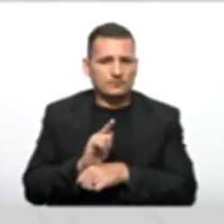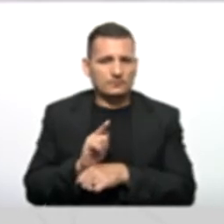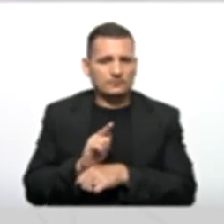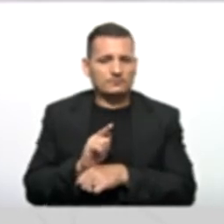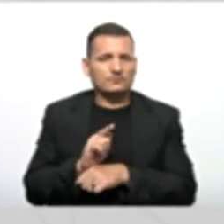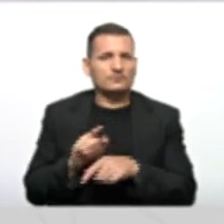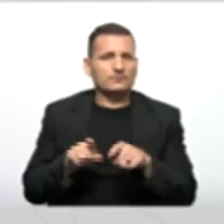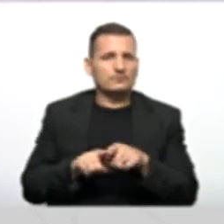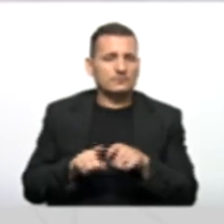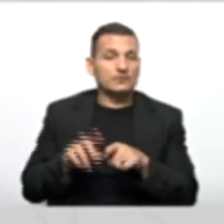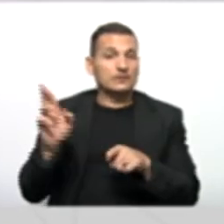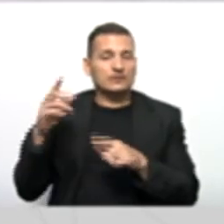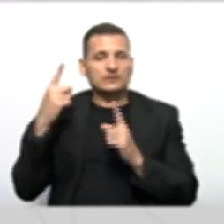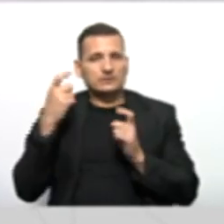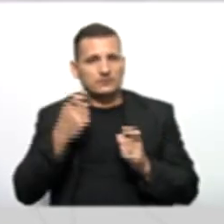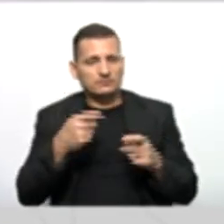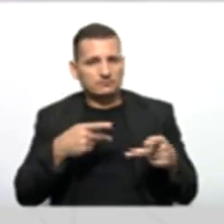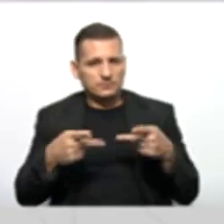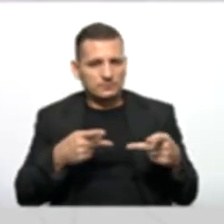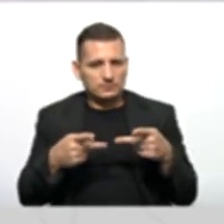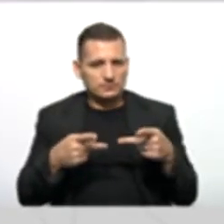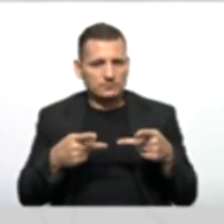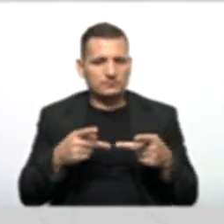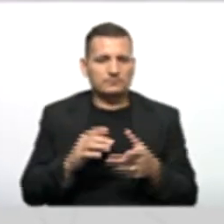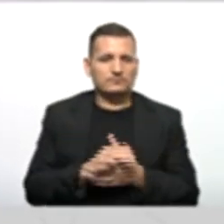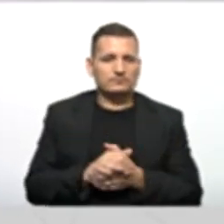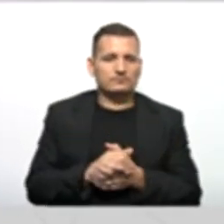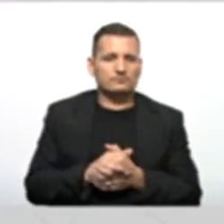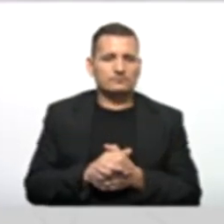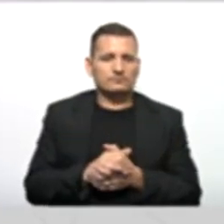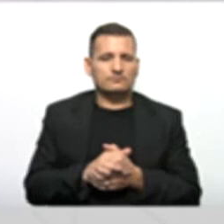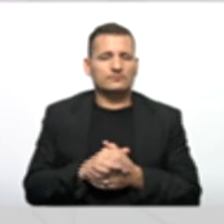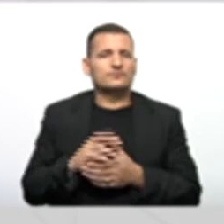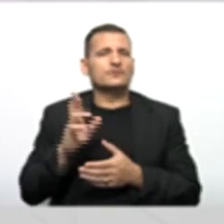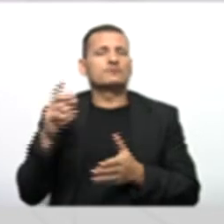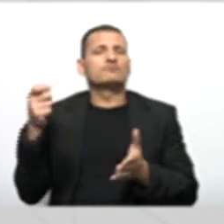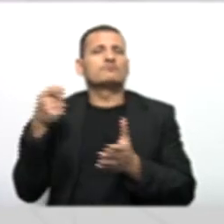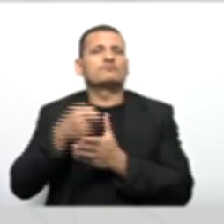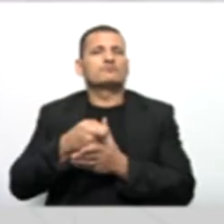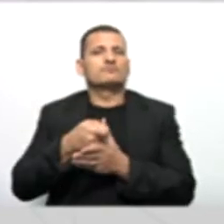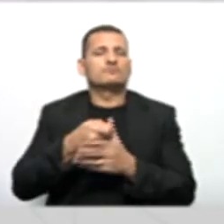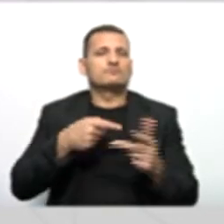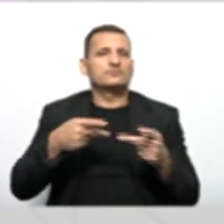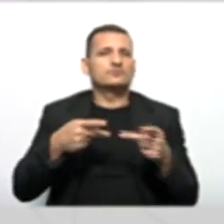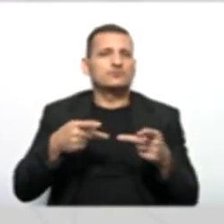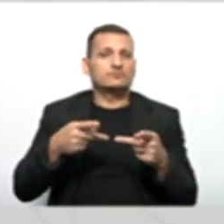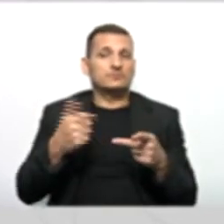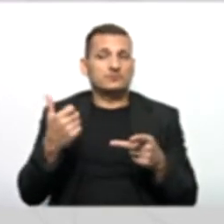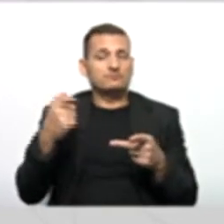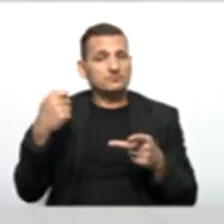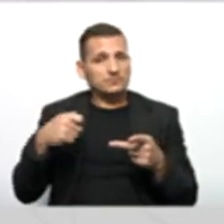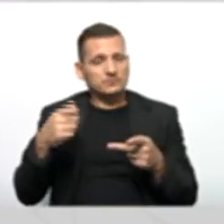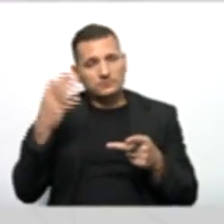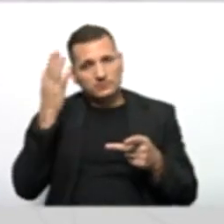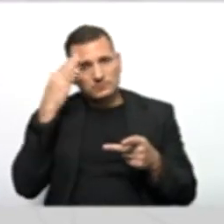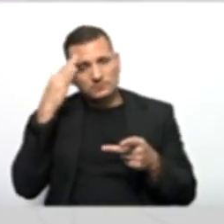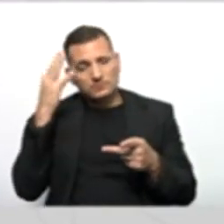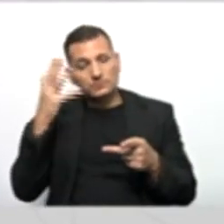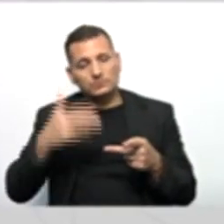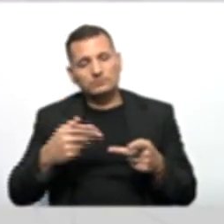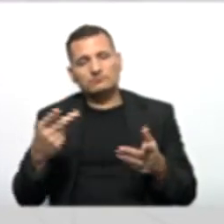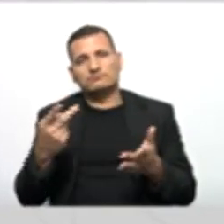das partes interessadas em relação ao projeto. Quem está bancando o meu projeto, quem vai se beneficiar, ele tem que saber tudo o que